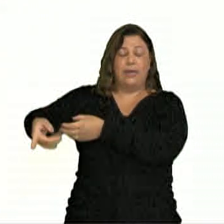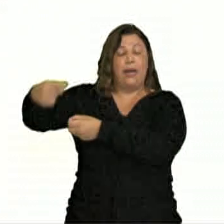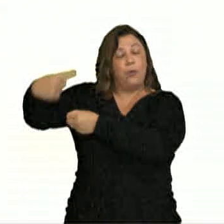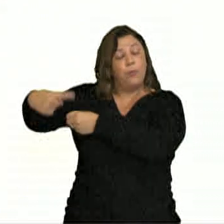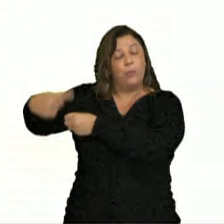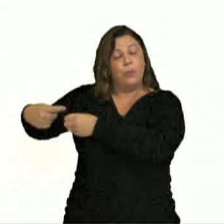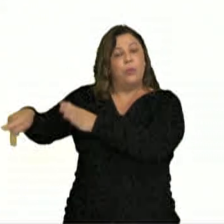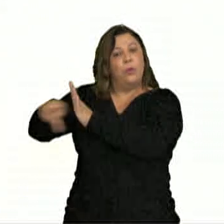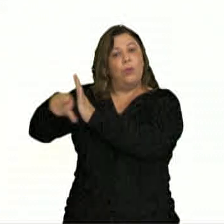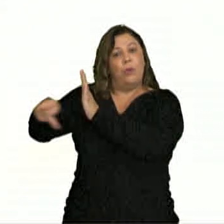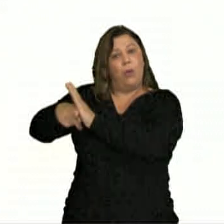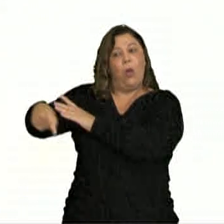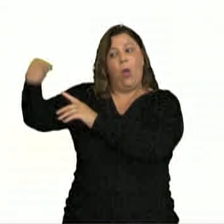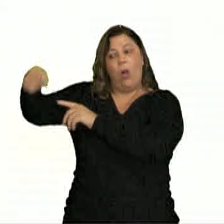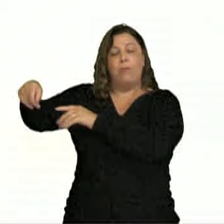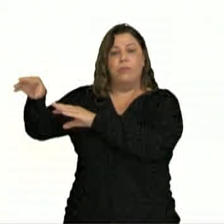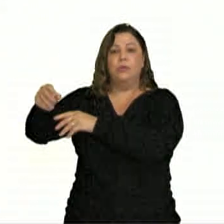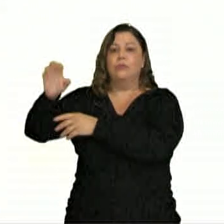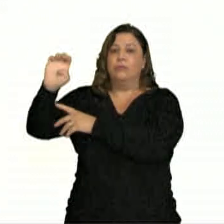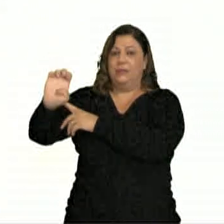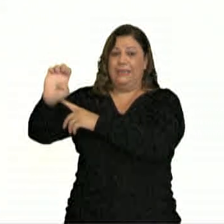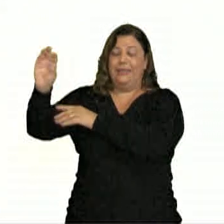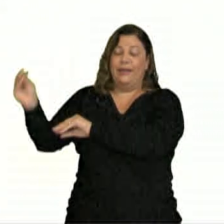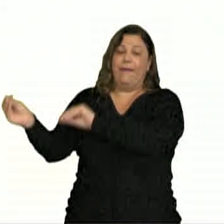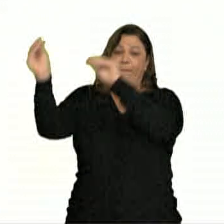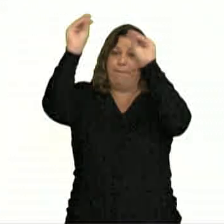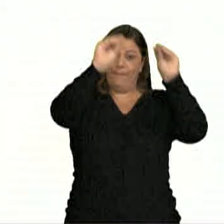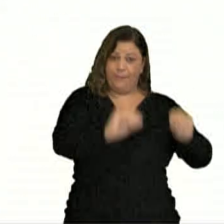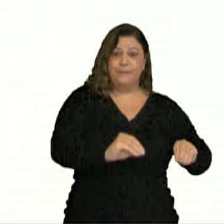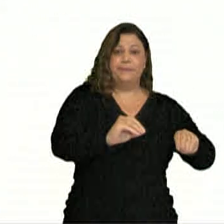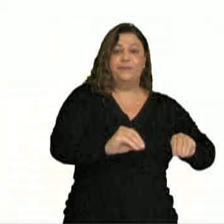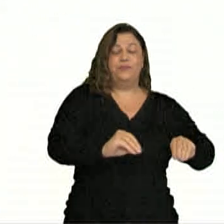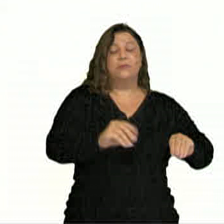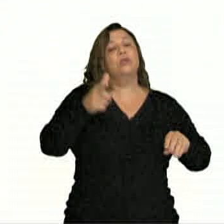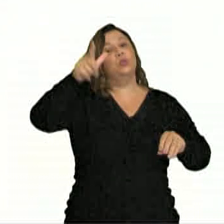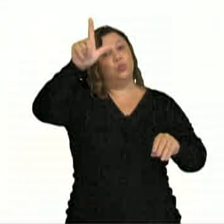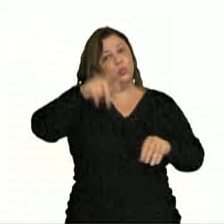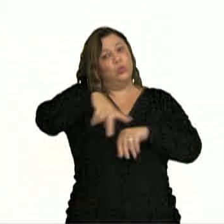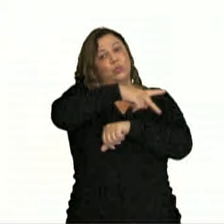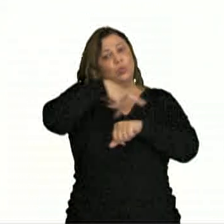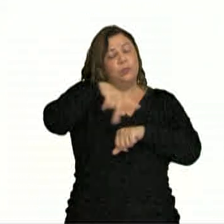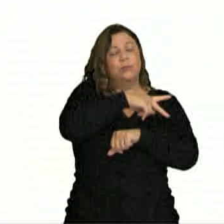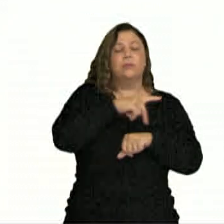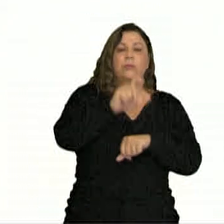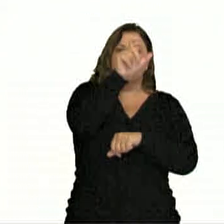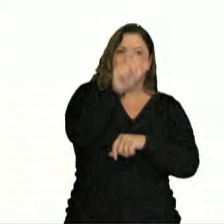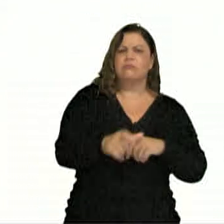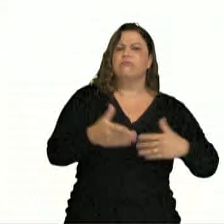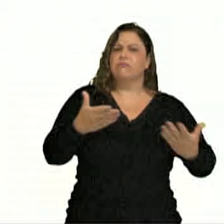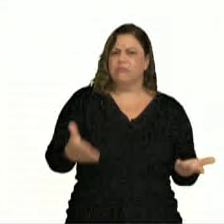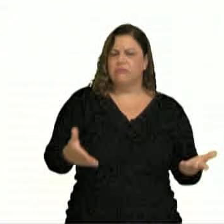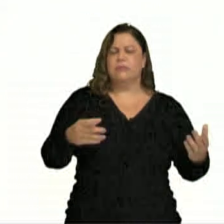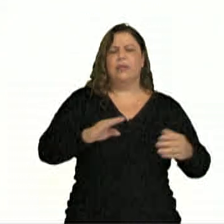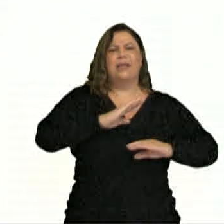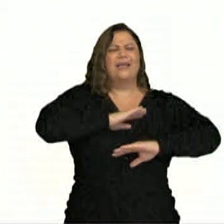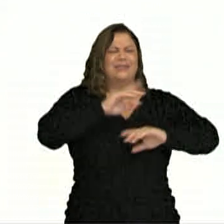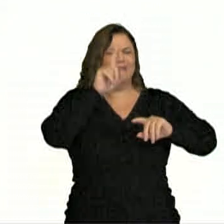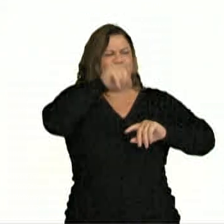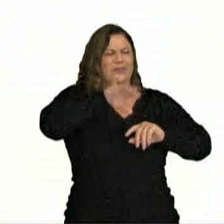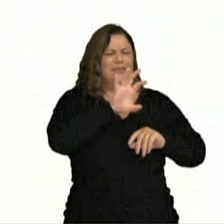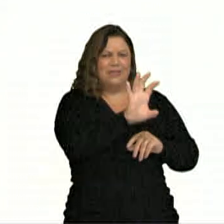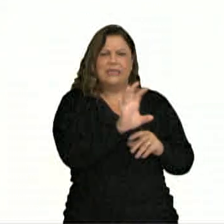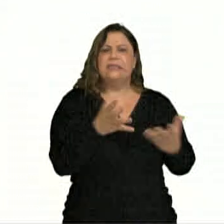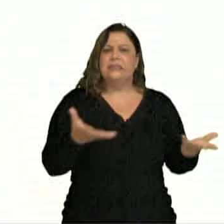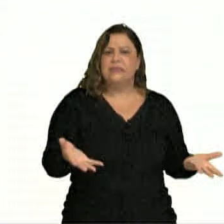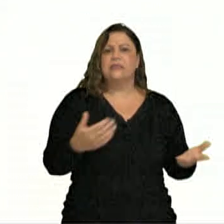a intenção de se estabelecer em um país estrangeiro. Um indivíduo que se encontra nessa situação é denominado,